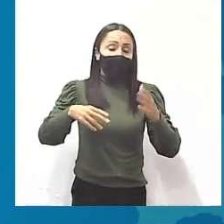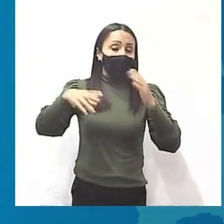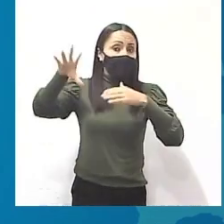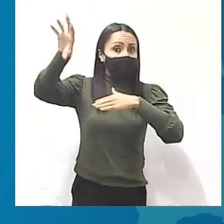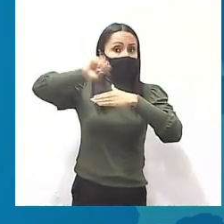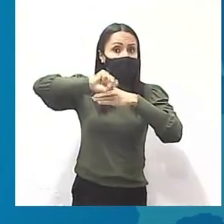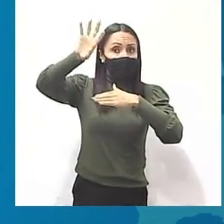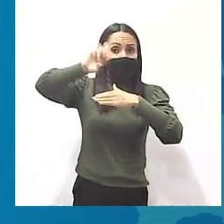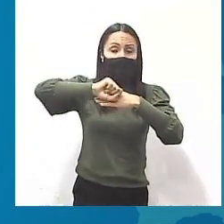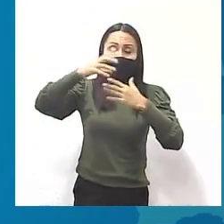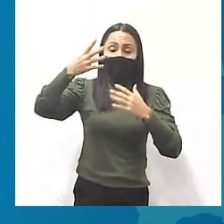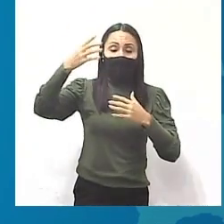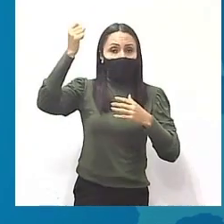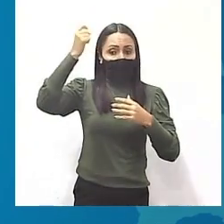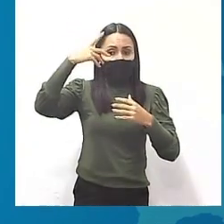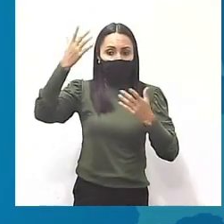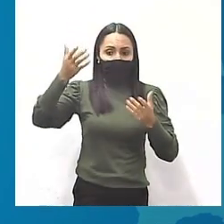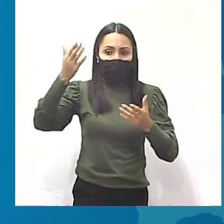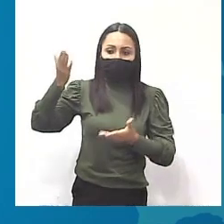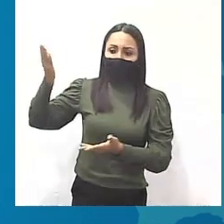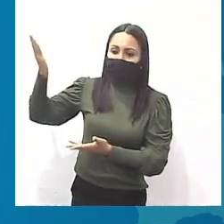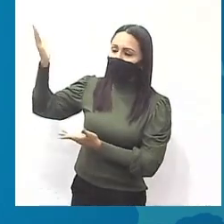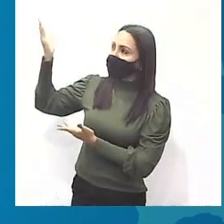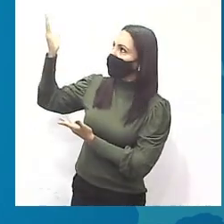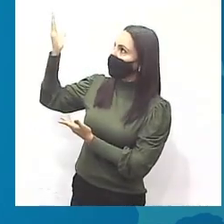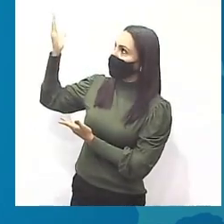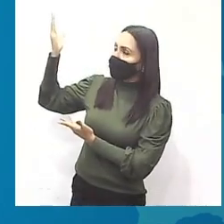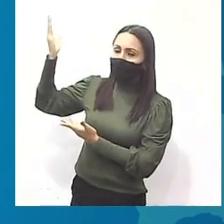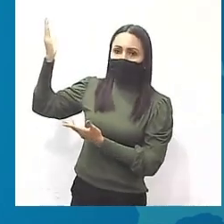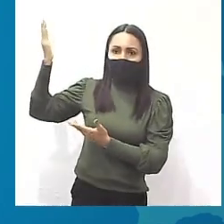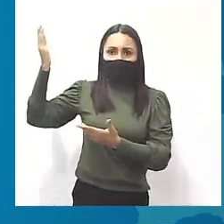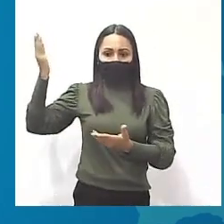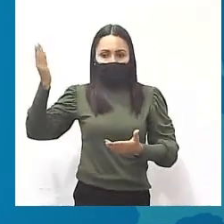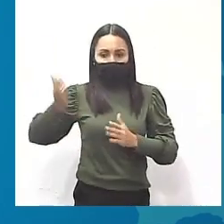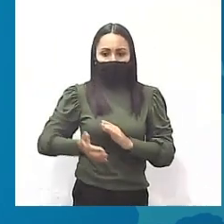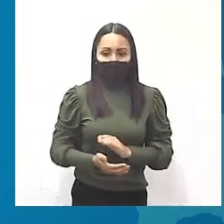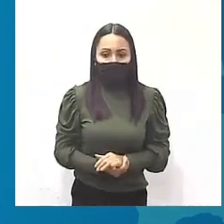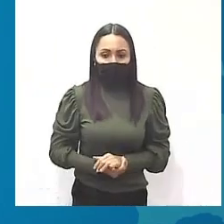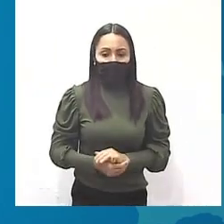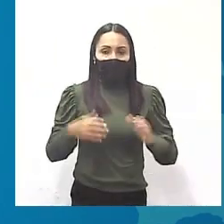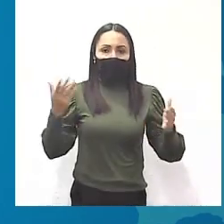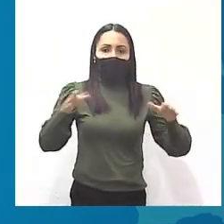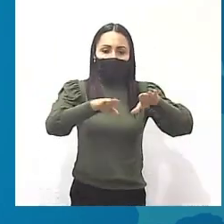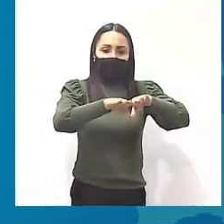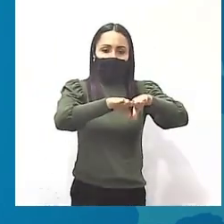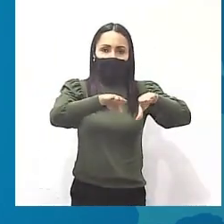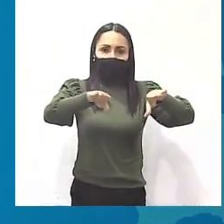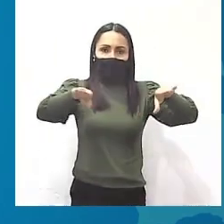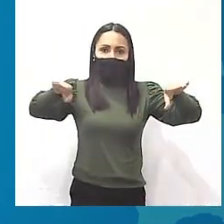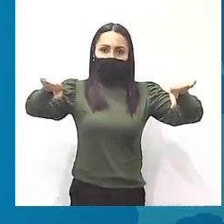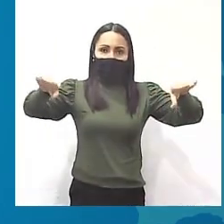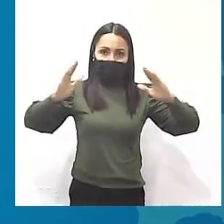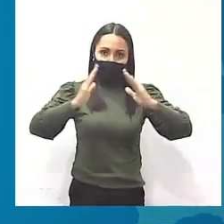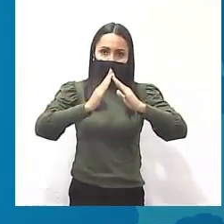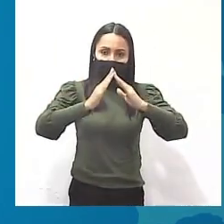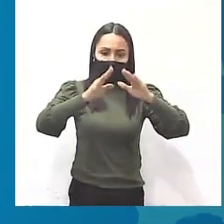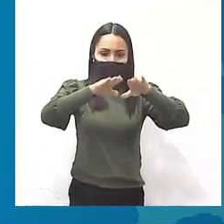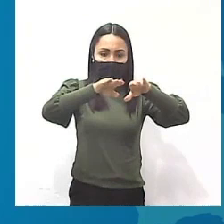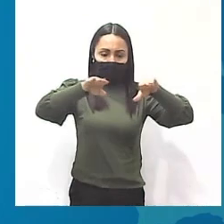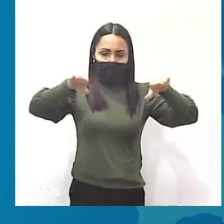o calor. Como vocês estão observando aí, esses painéis, né, esses telhados, né, que são, na